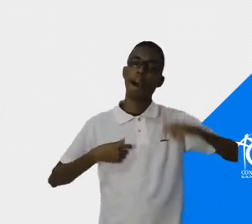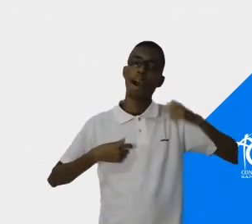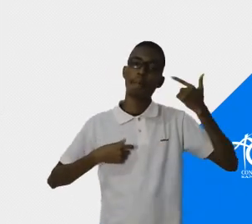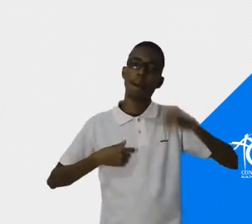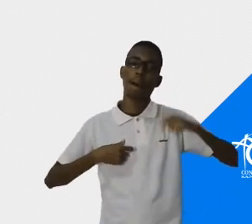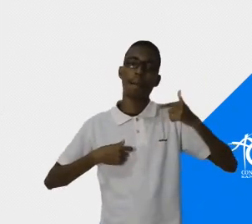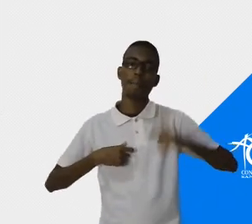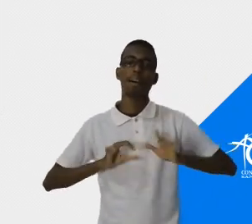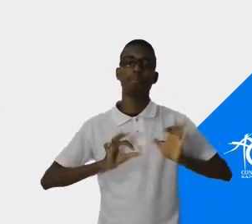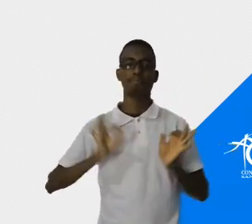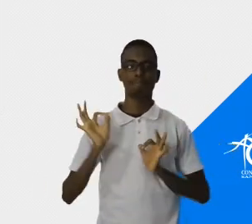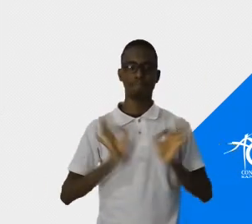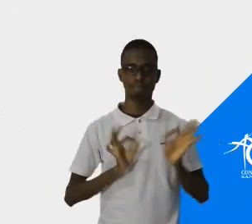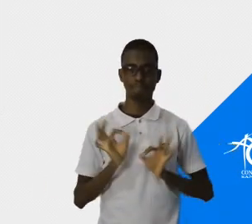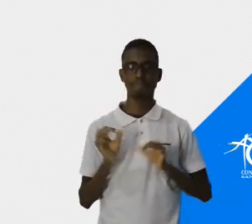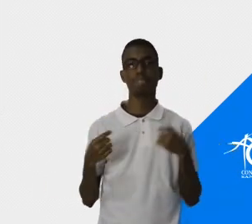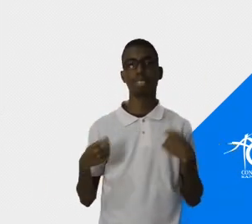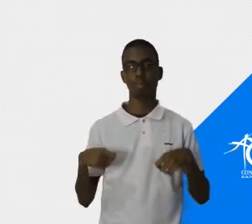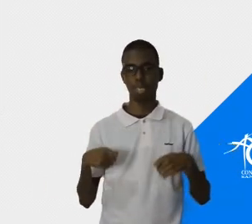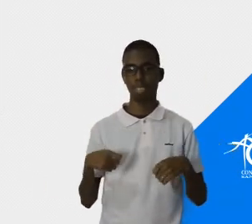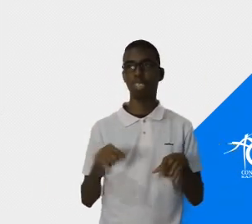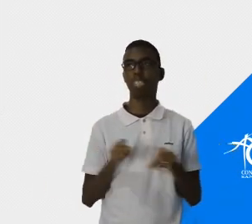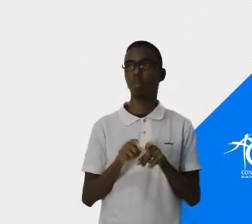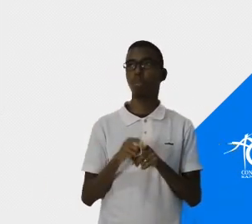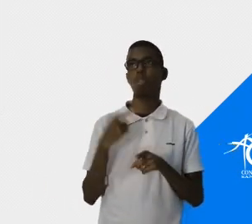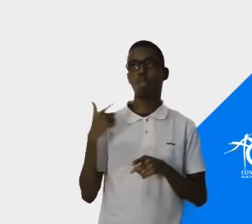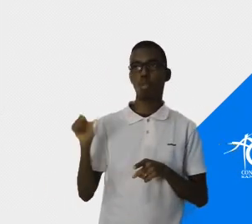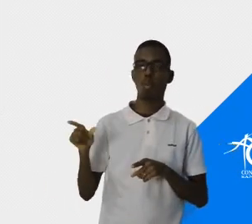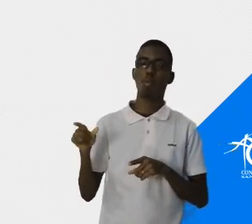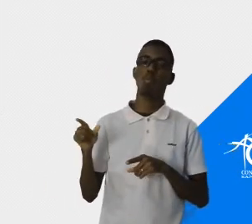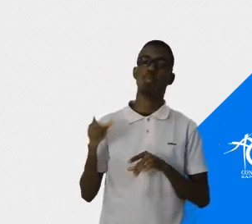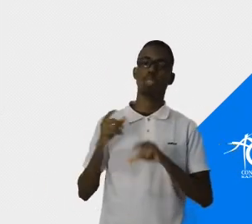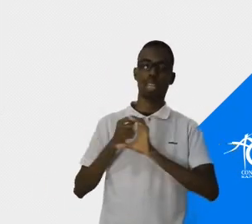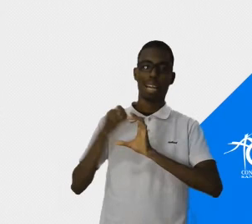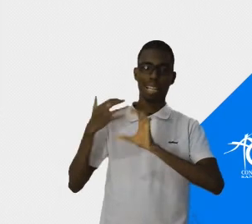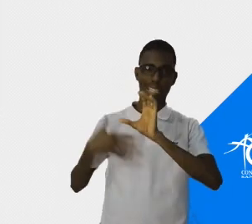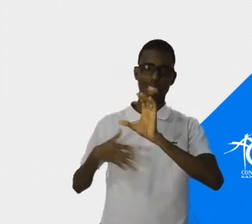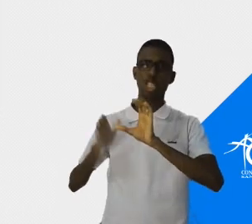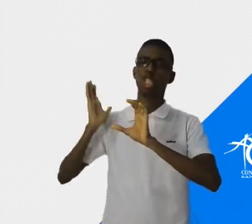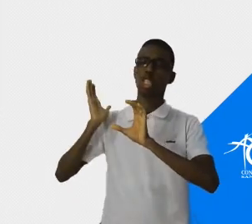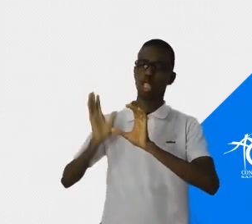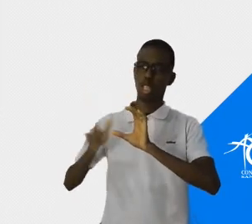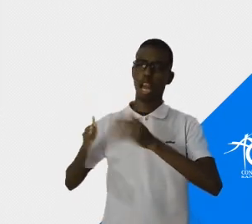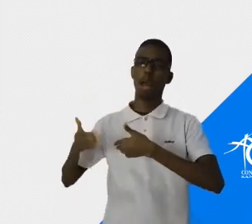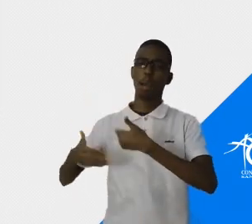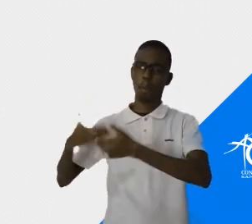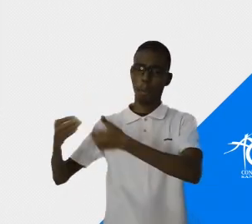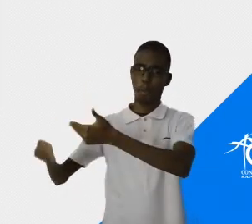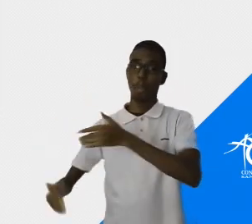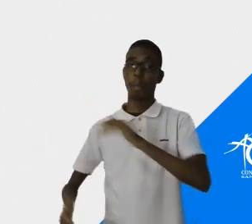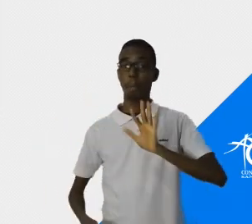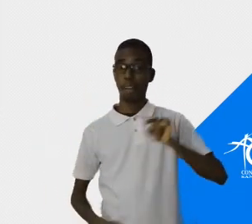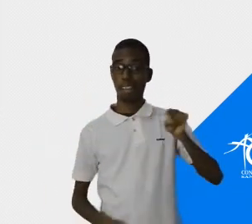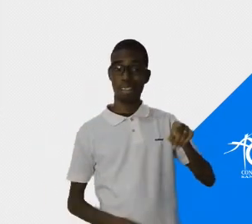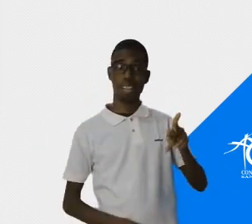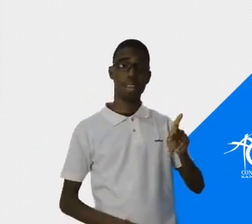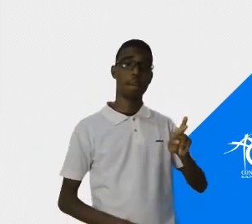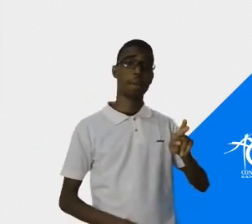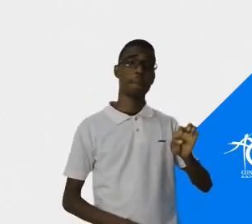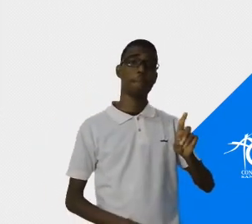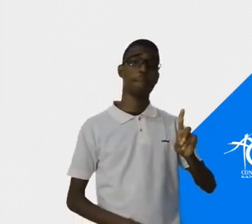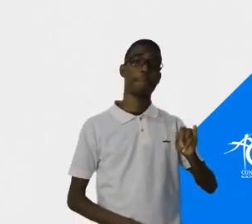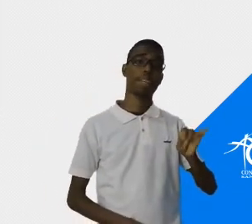outros critérios concorrentes, discriminantes, nós já avançamos bastante no construto, mas o preditivo ainda nos falta, até porque, volto a